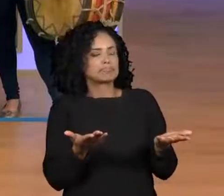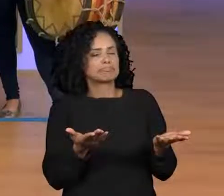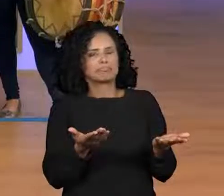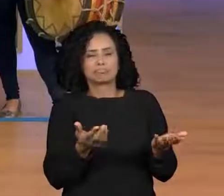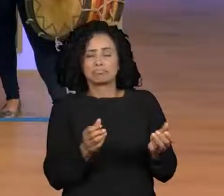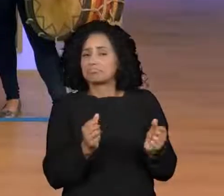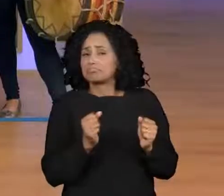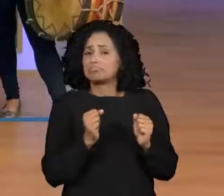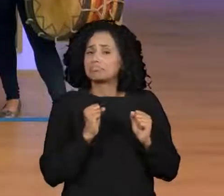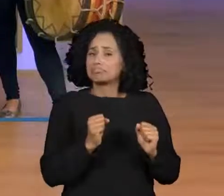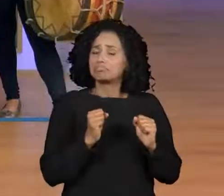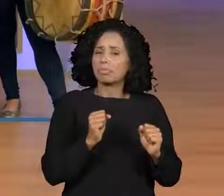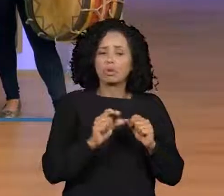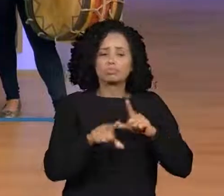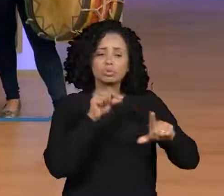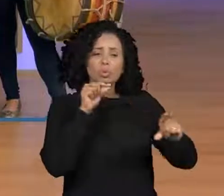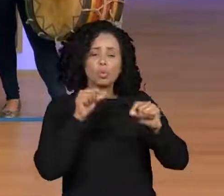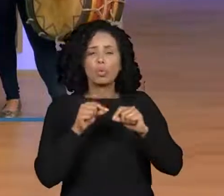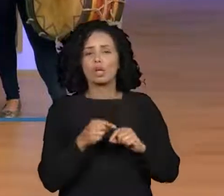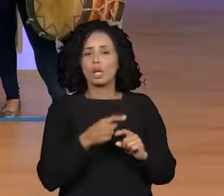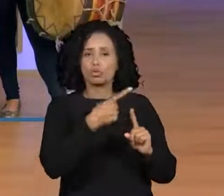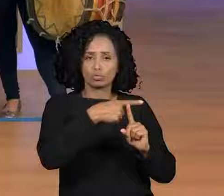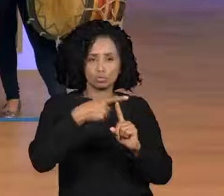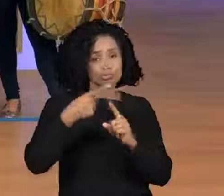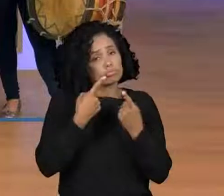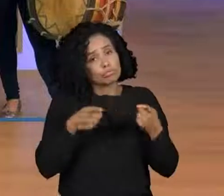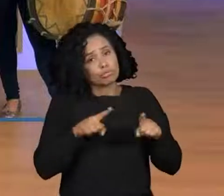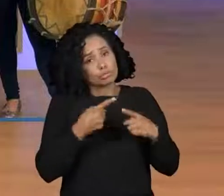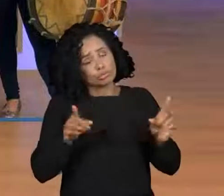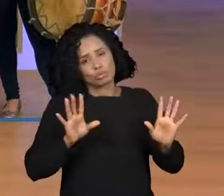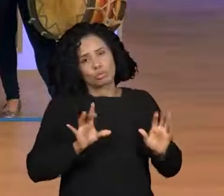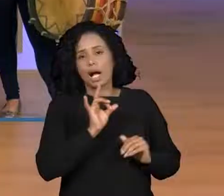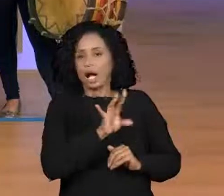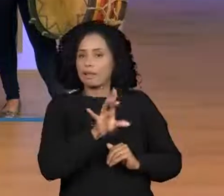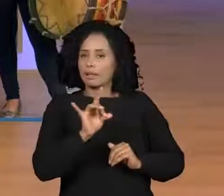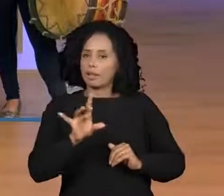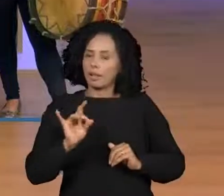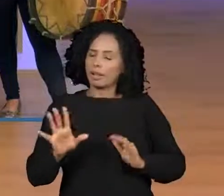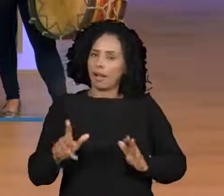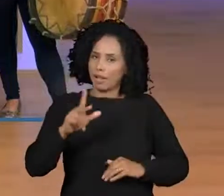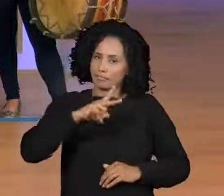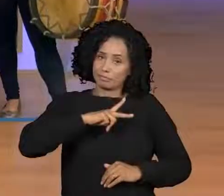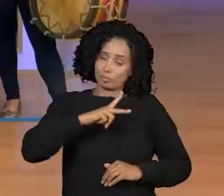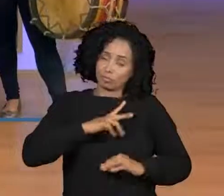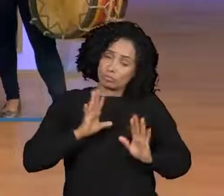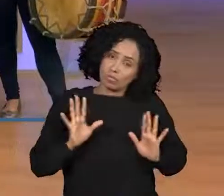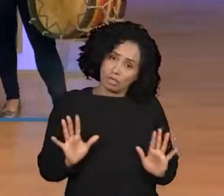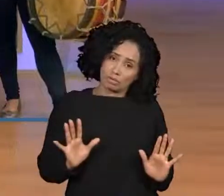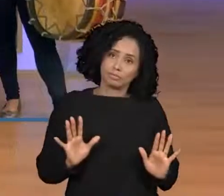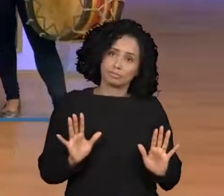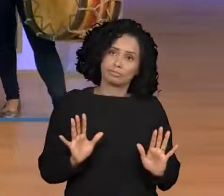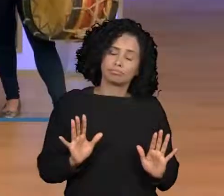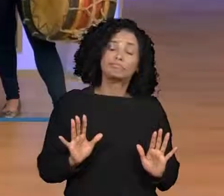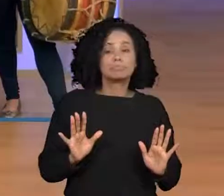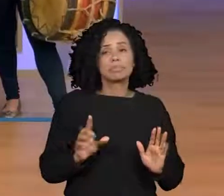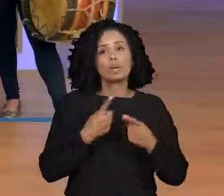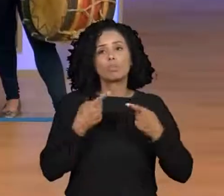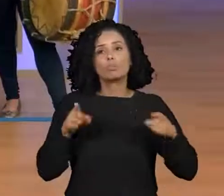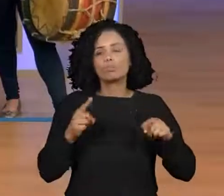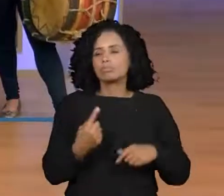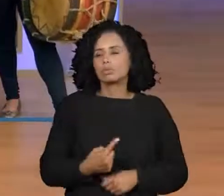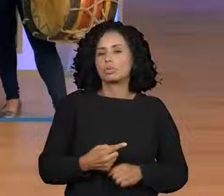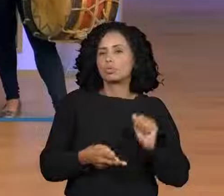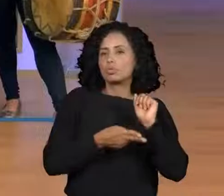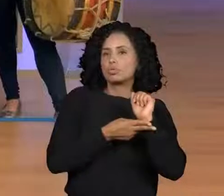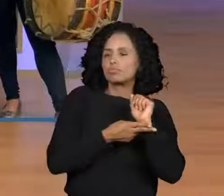aquilo que a gente diferencia, né? O estilo da música. É algo individual, né? Individual. Isso você daí é o ritmo. Olha para aquilo e você sabe